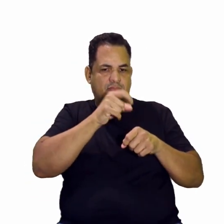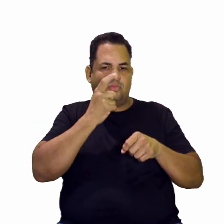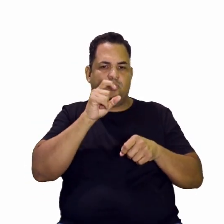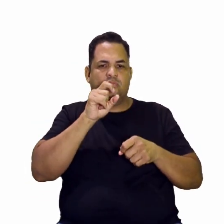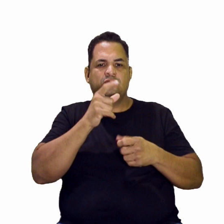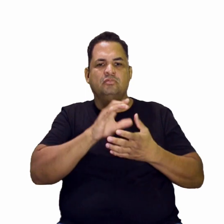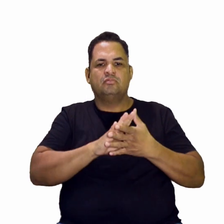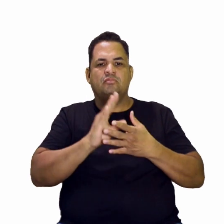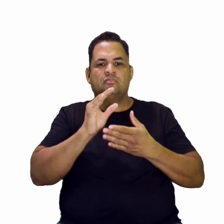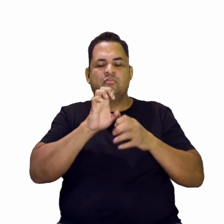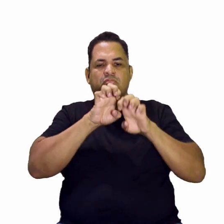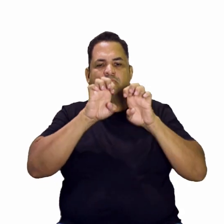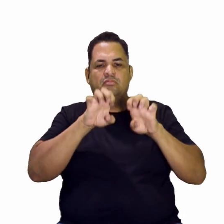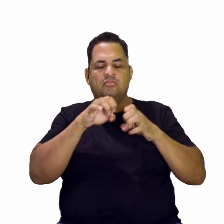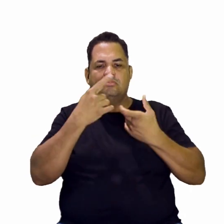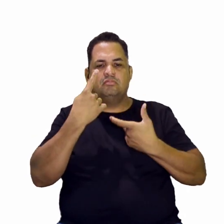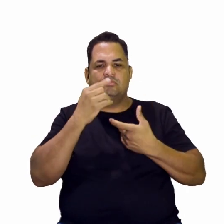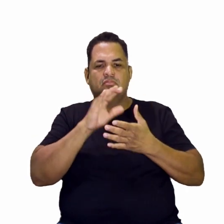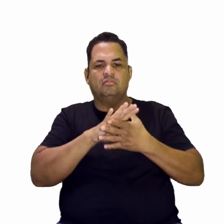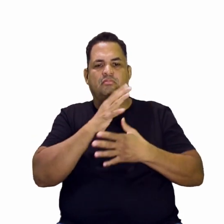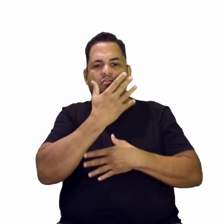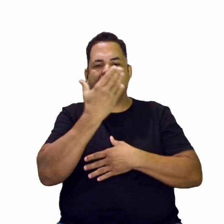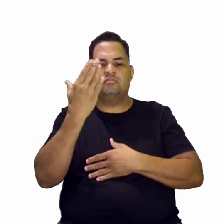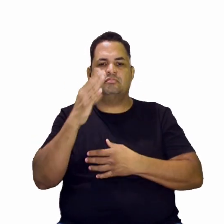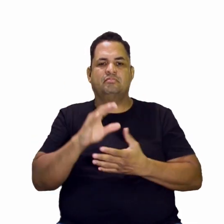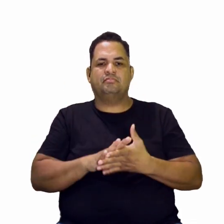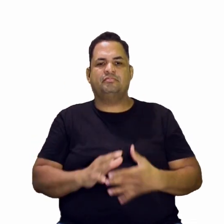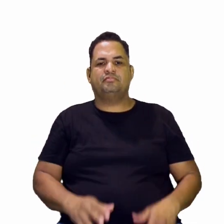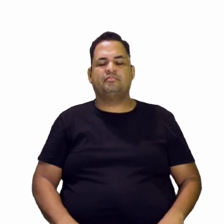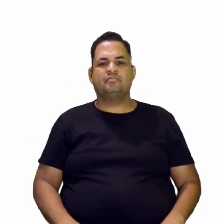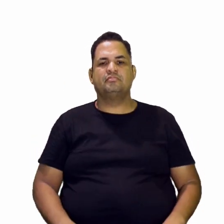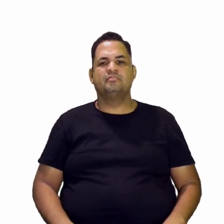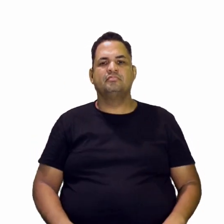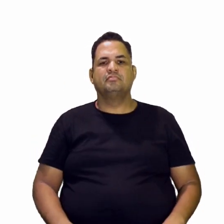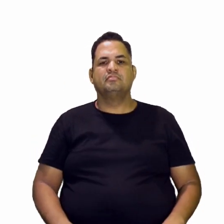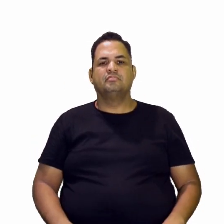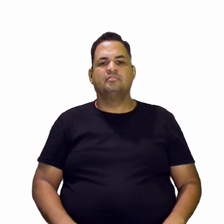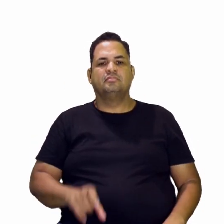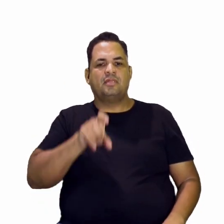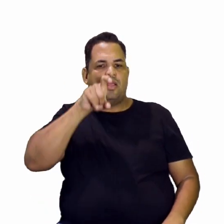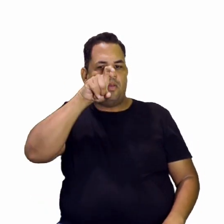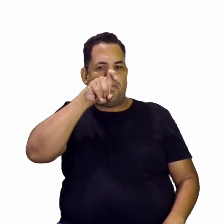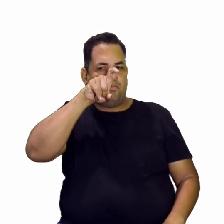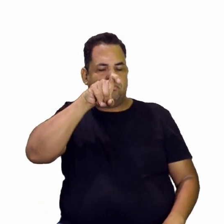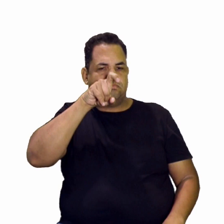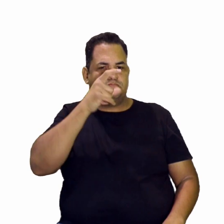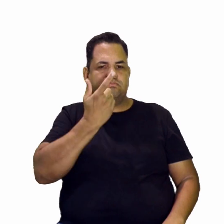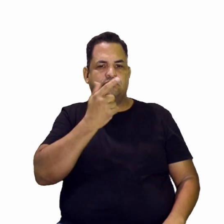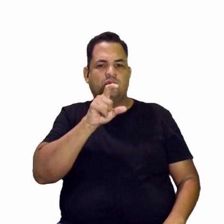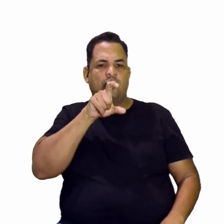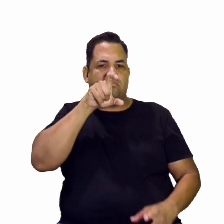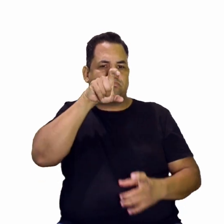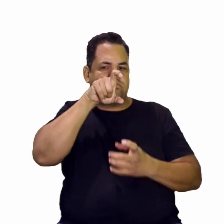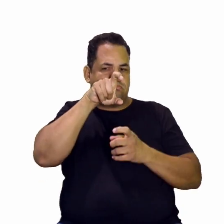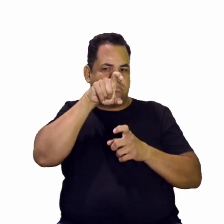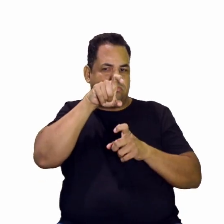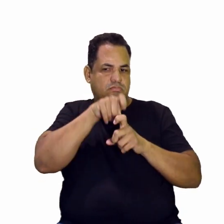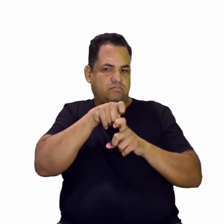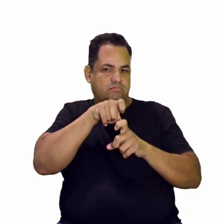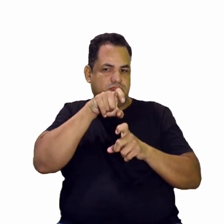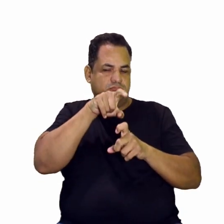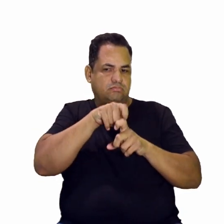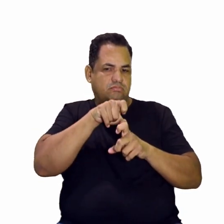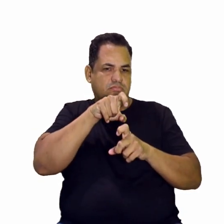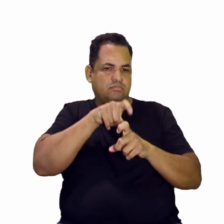De uma estrutura aí, parte do vegetal. Então, o bico desses animais, olha como é que ela tá agarradinha, né?